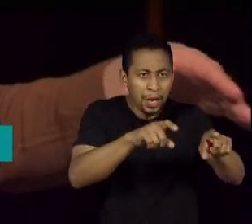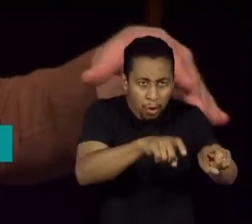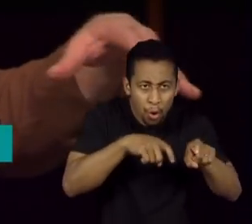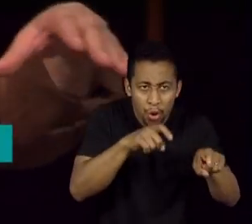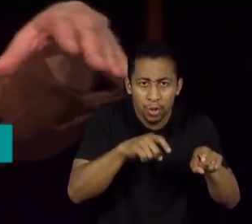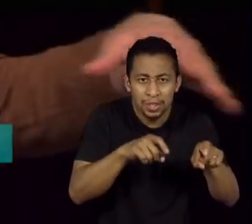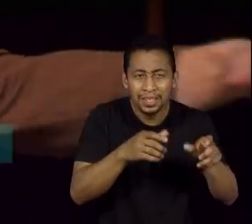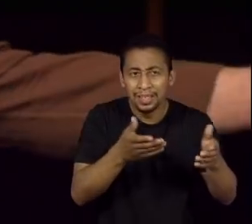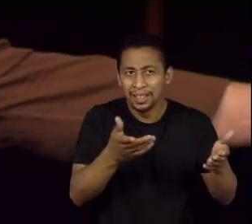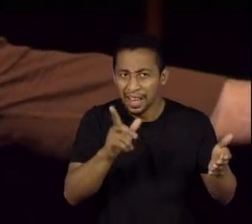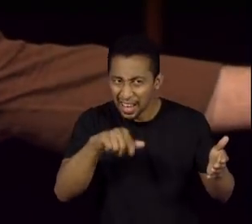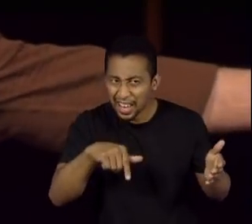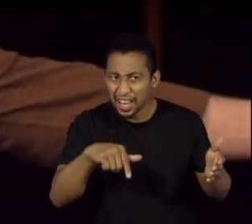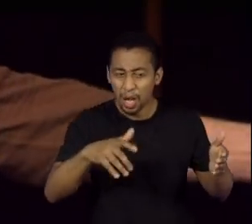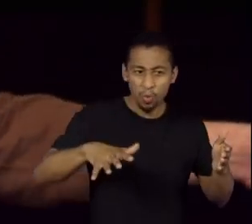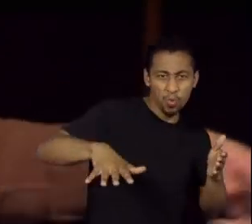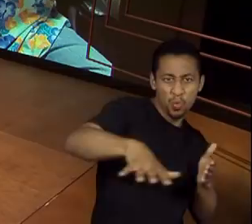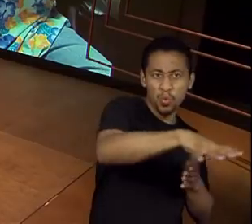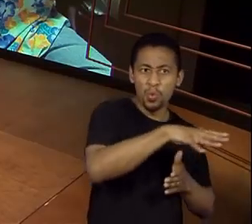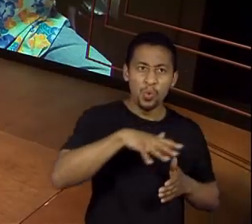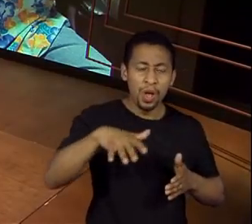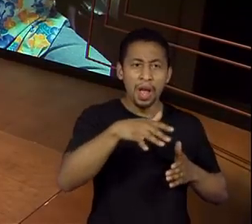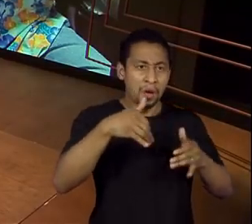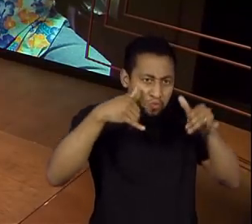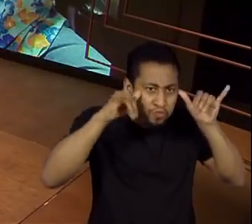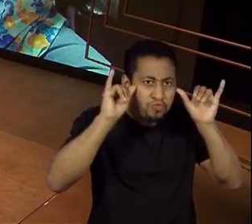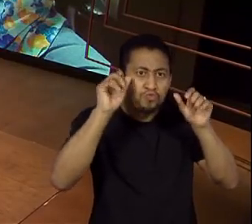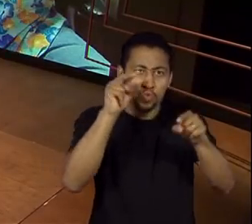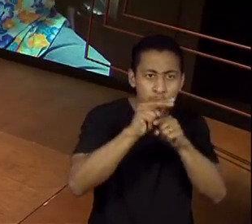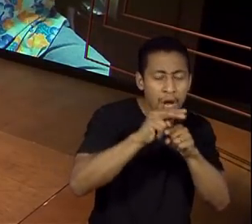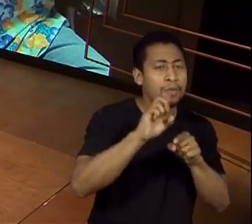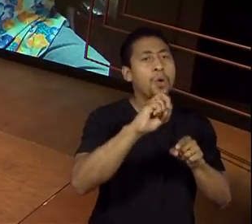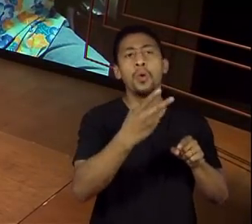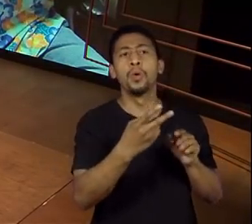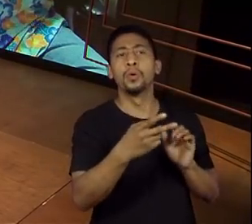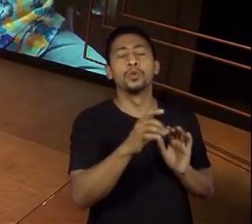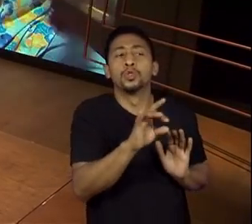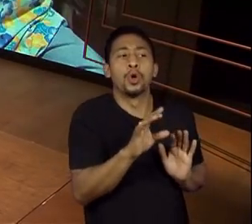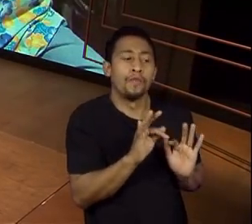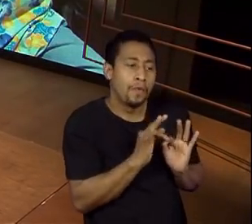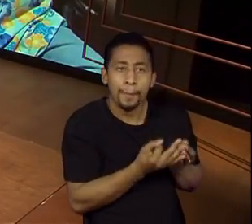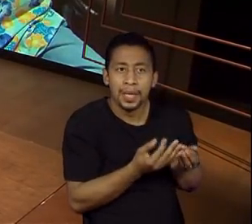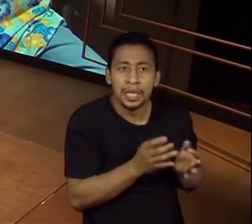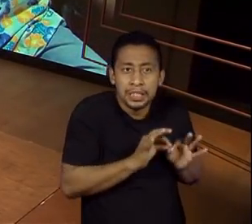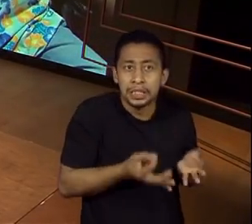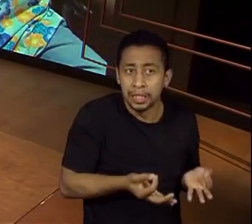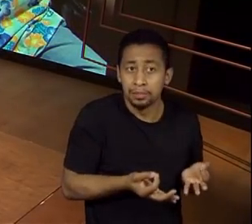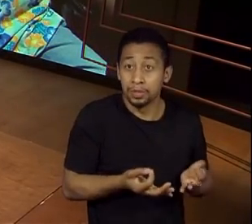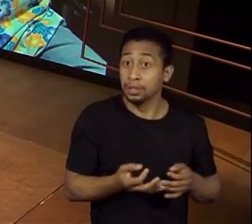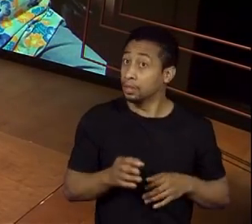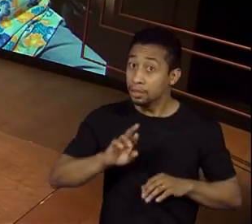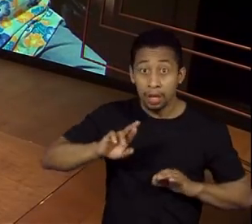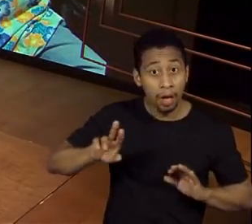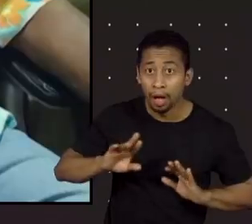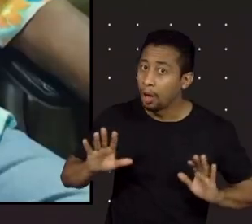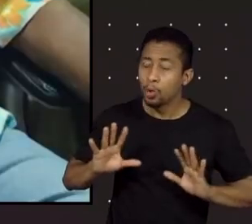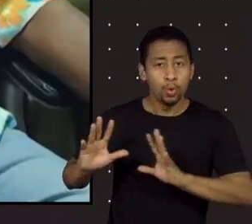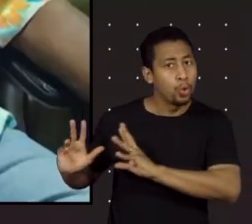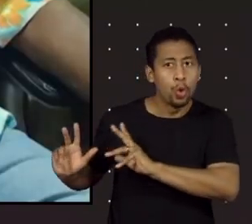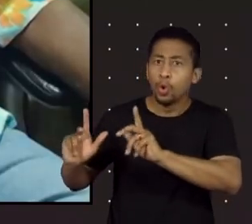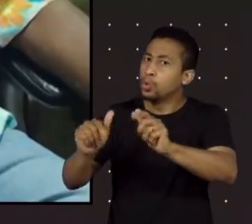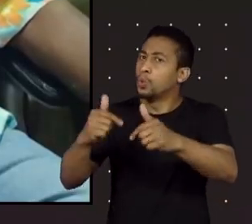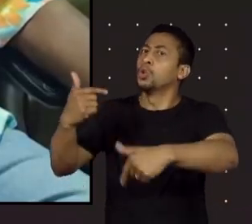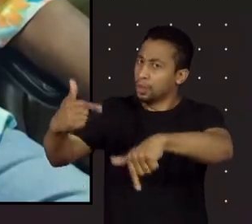era uma roça da família mesmo? Não, empregado. Empregado? Todos empregados na